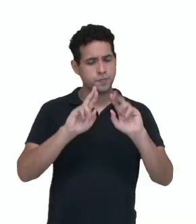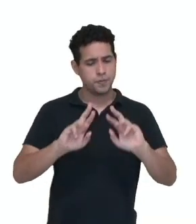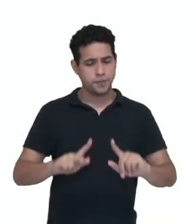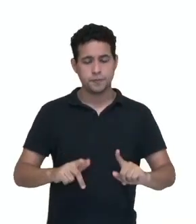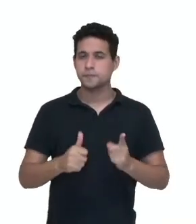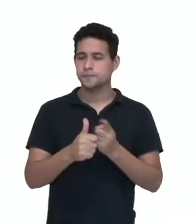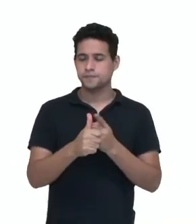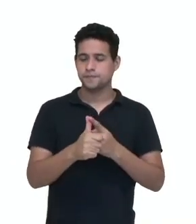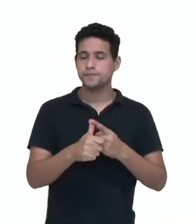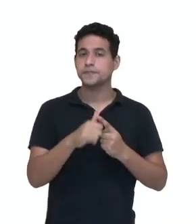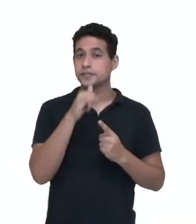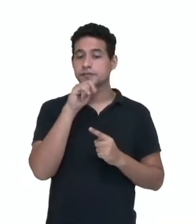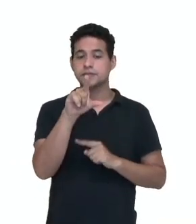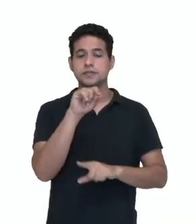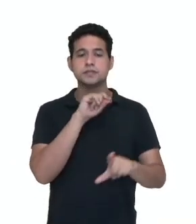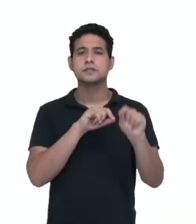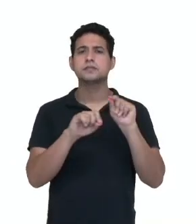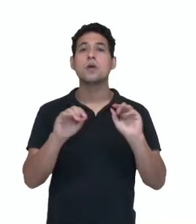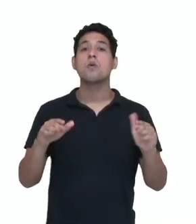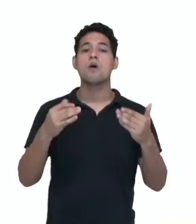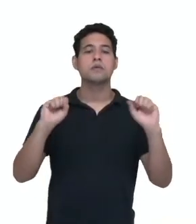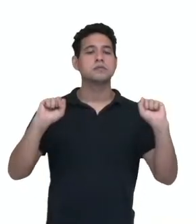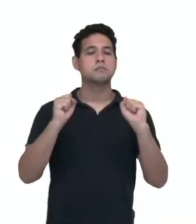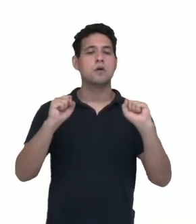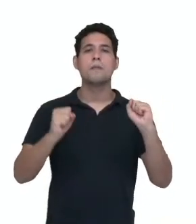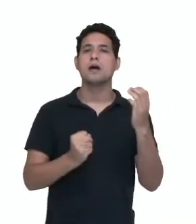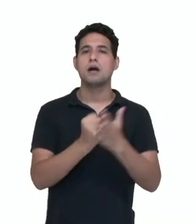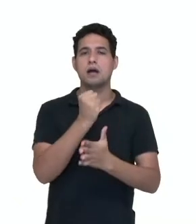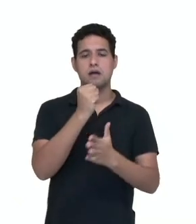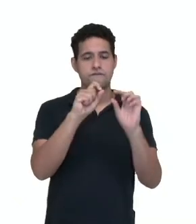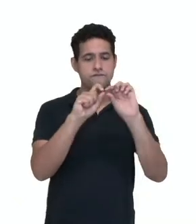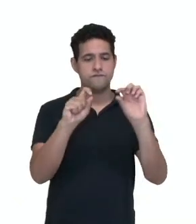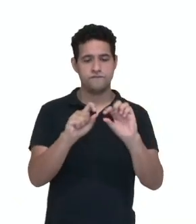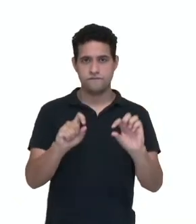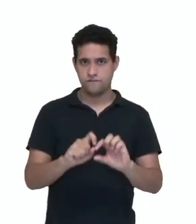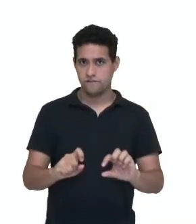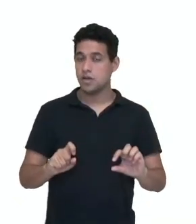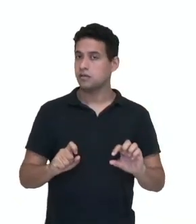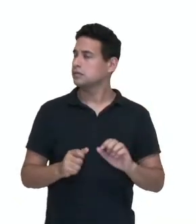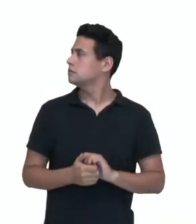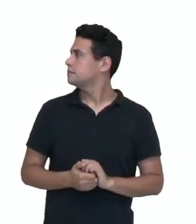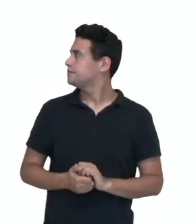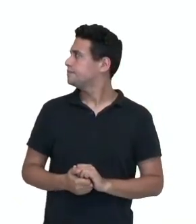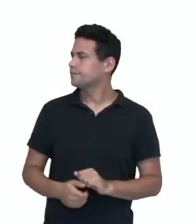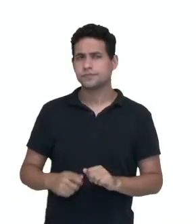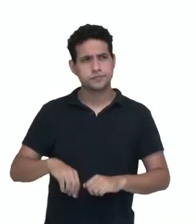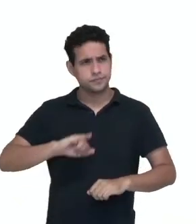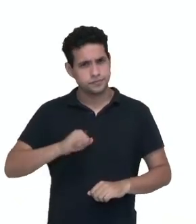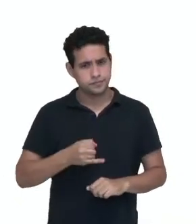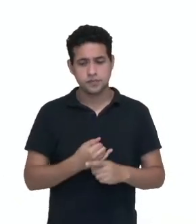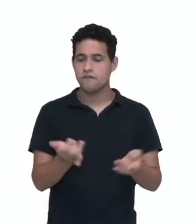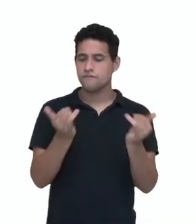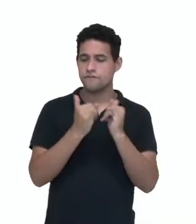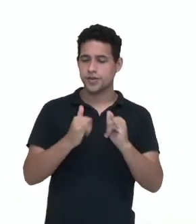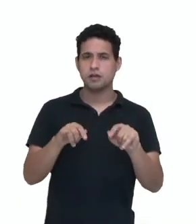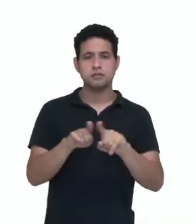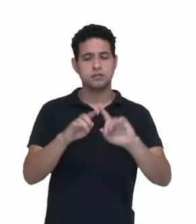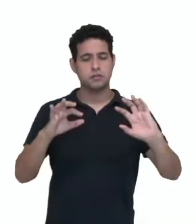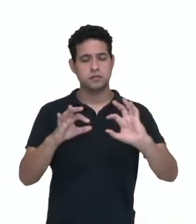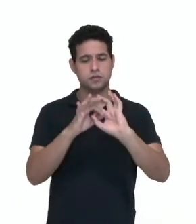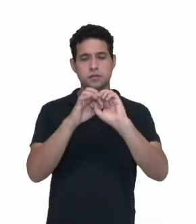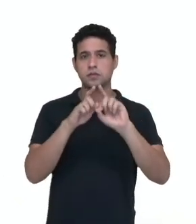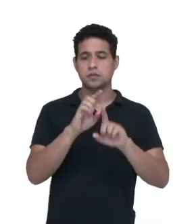Primeiro, escolha um esporte para produzir essas frases. Pode aproveitar os noticiários de las Olimpíadas